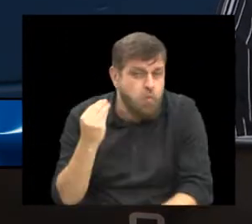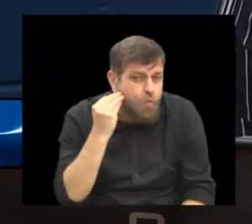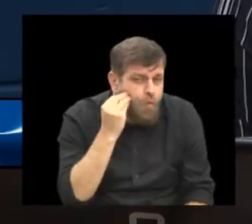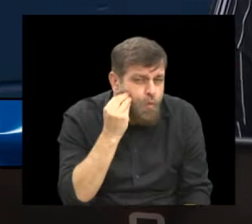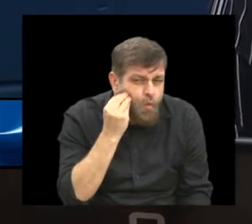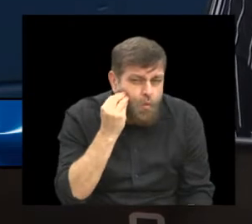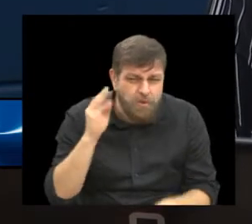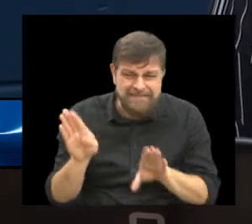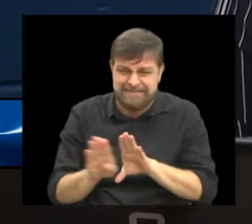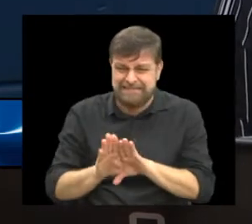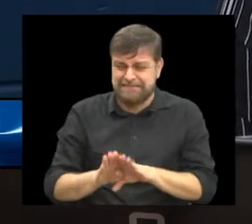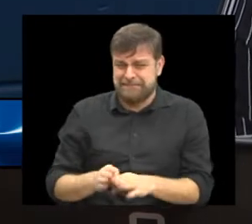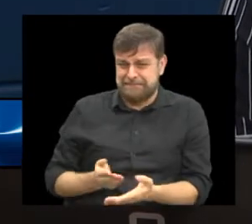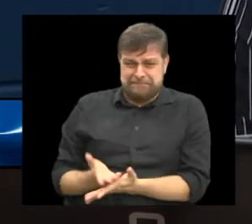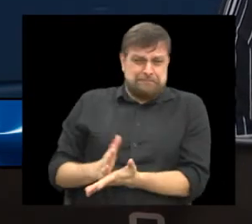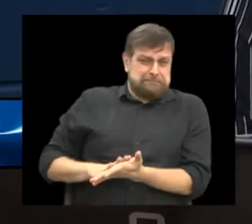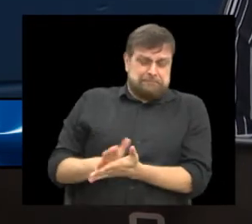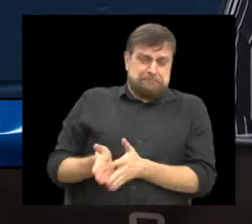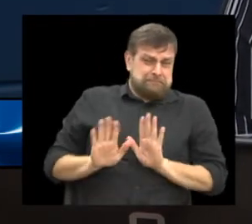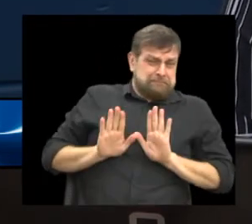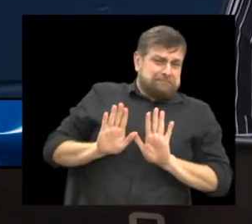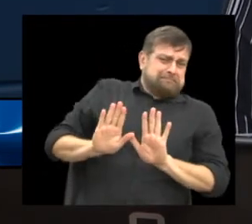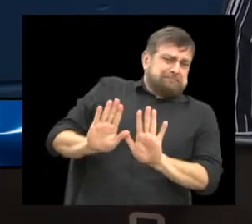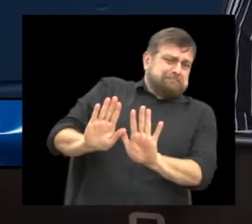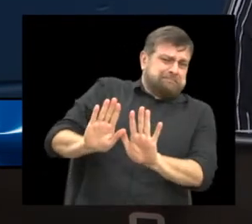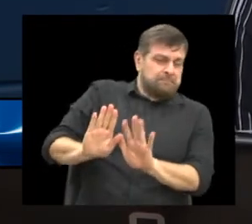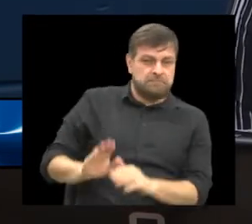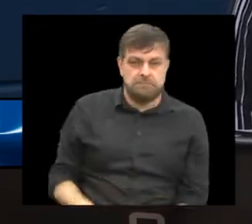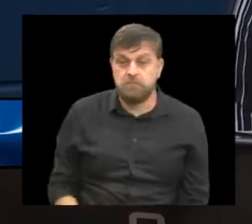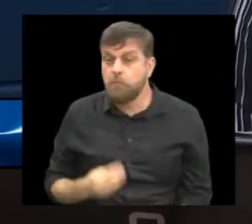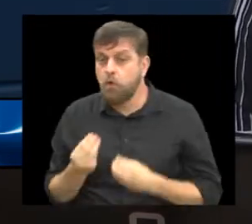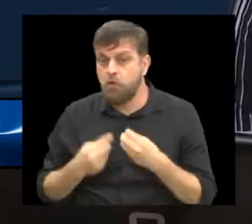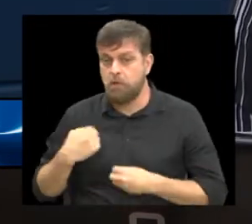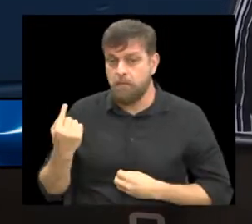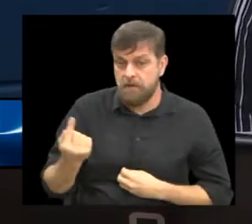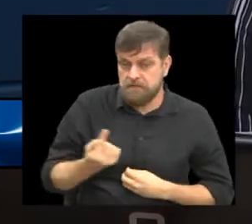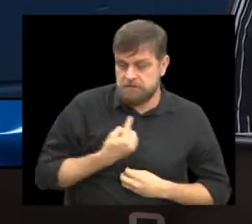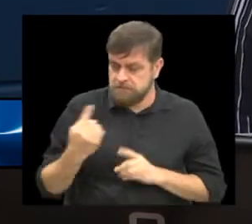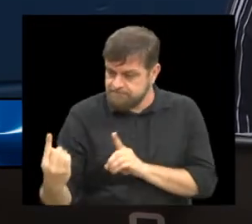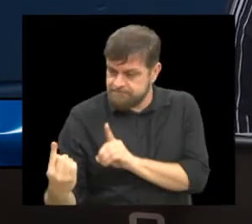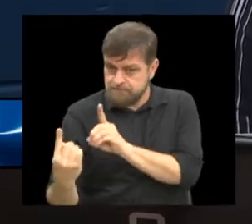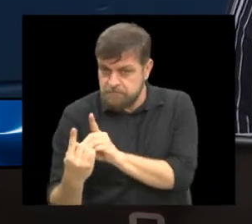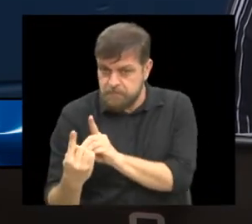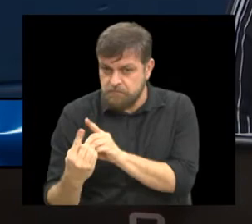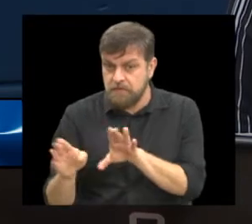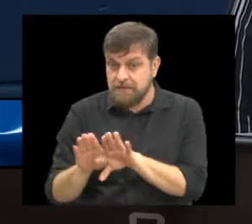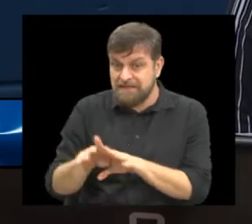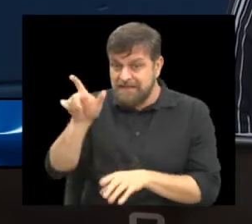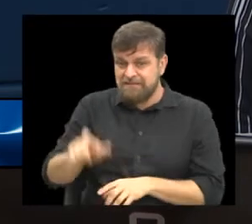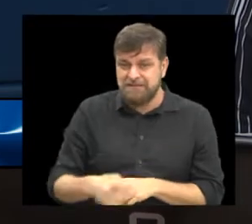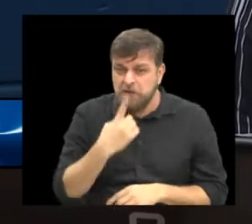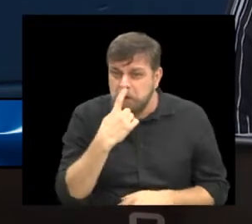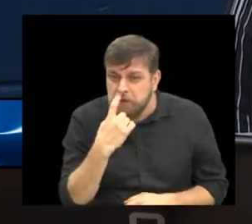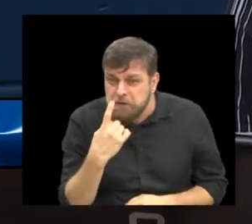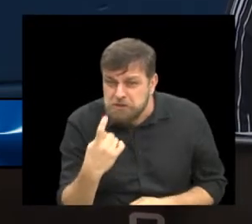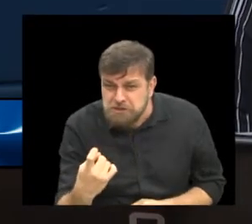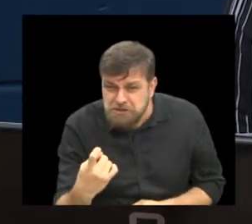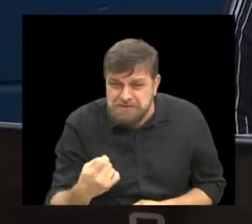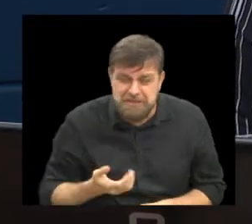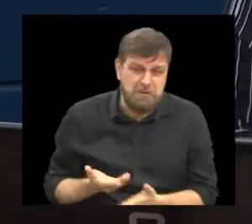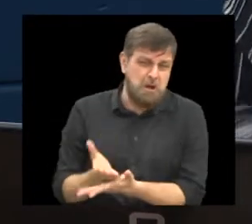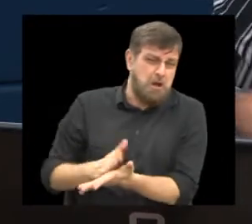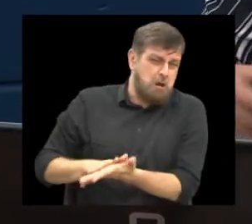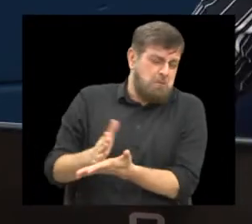beijos, toques. A gente tem que entender como que a gente vai se relacionar com esse autista por causa disso. Sensorial, cheiro forte, tudo